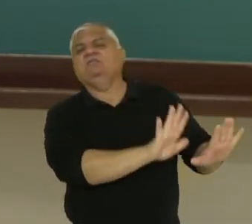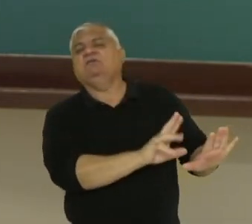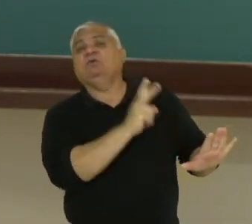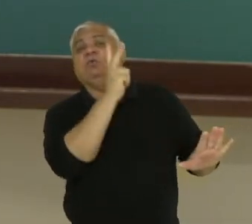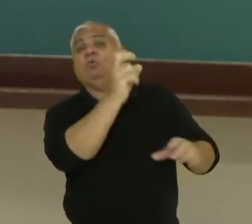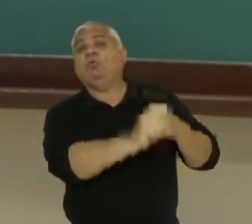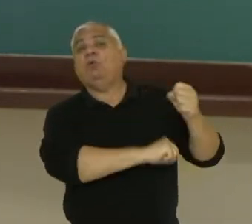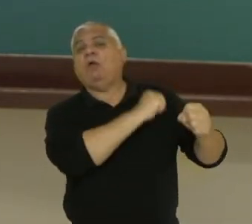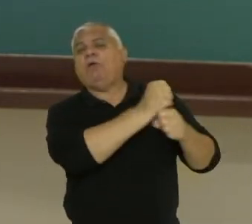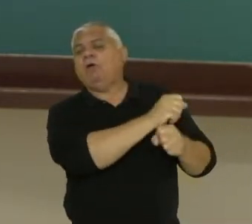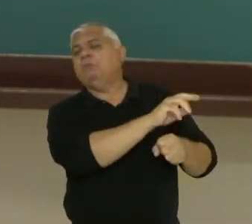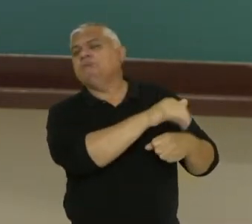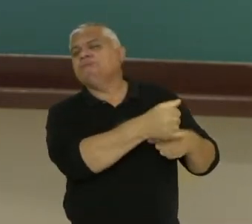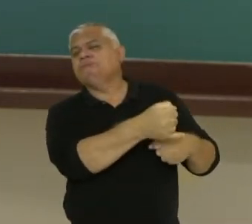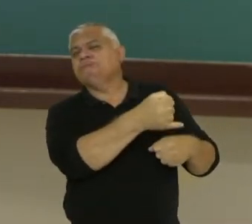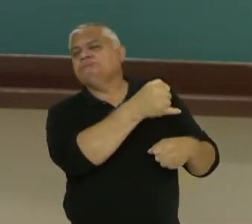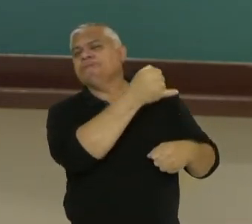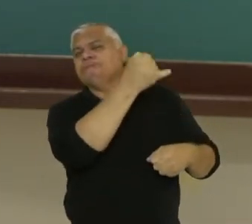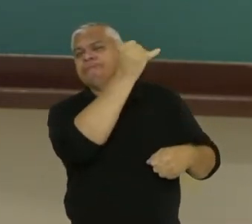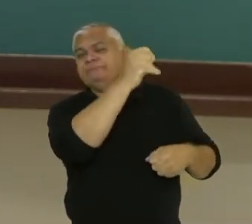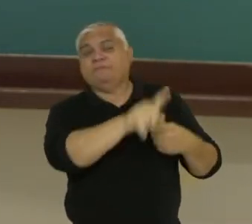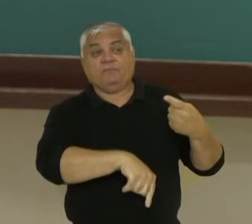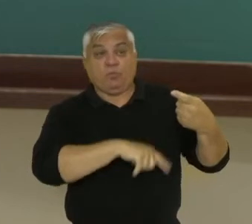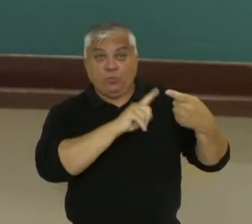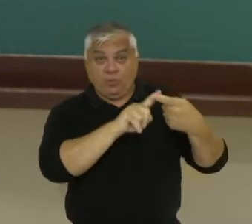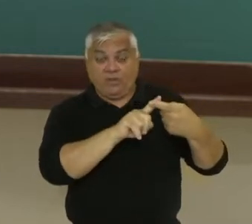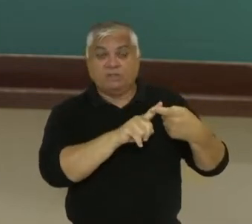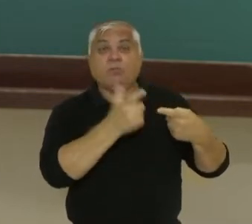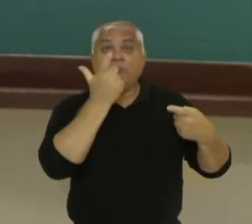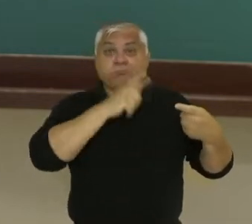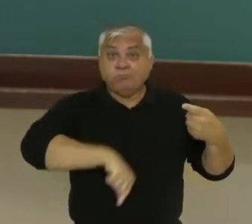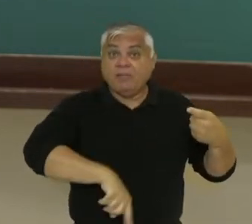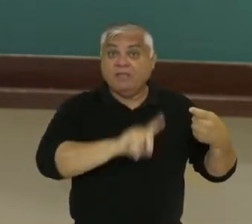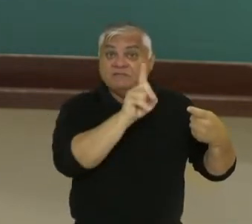CDI, no primeiro ano 10,43%, no segundo ano